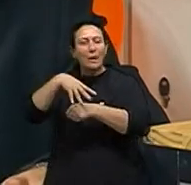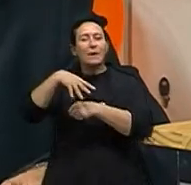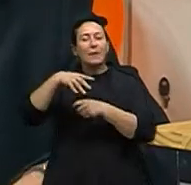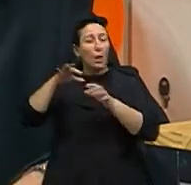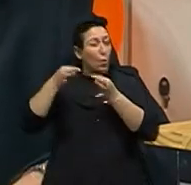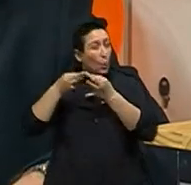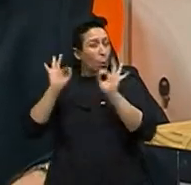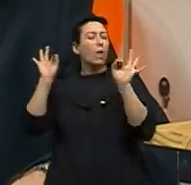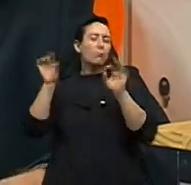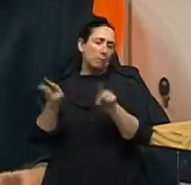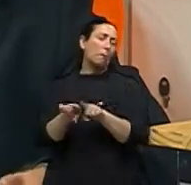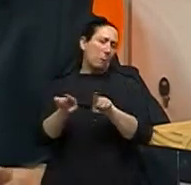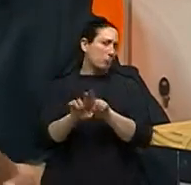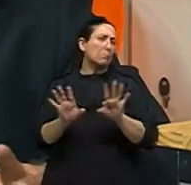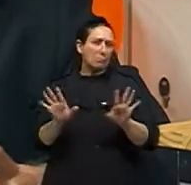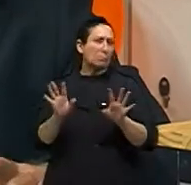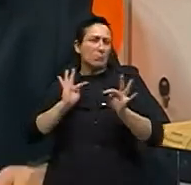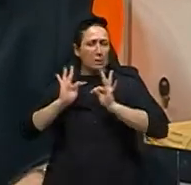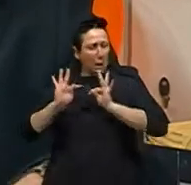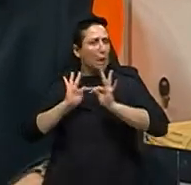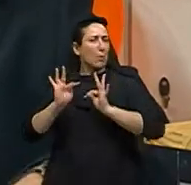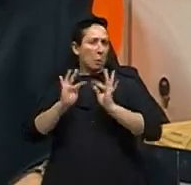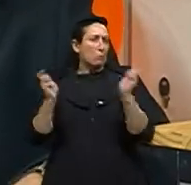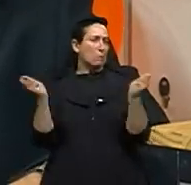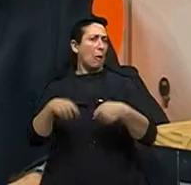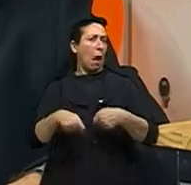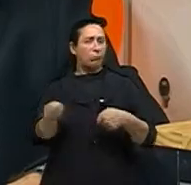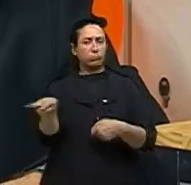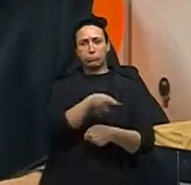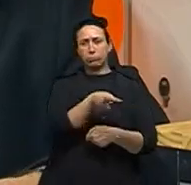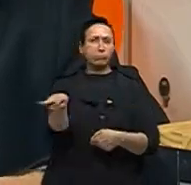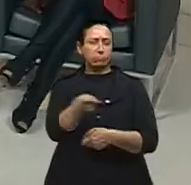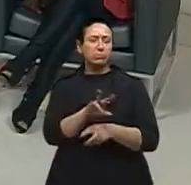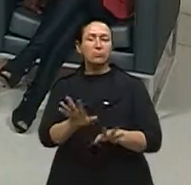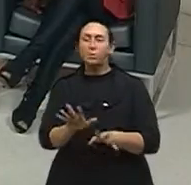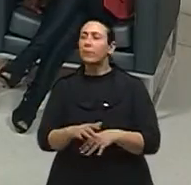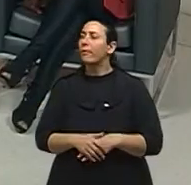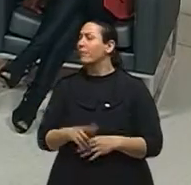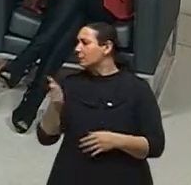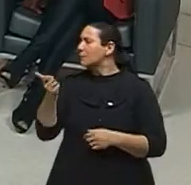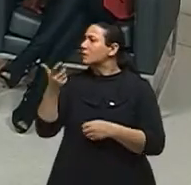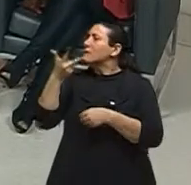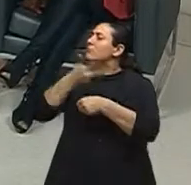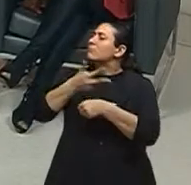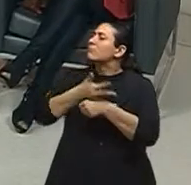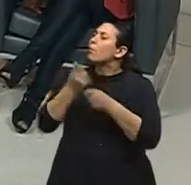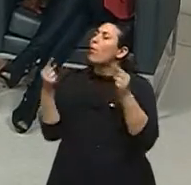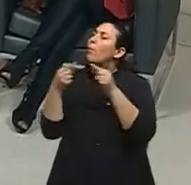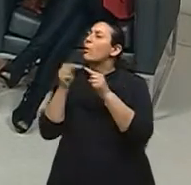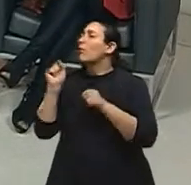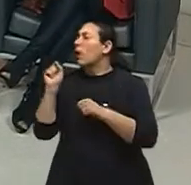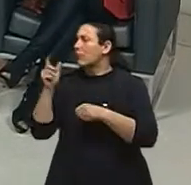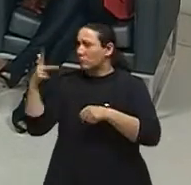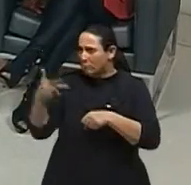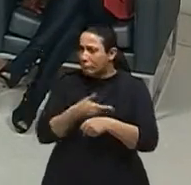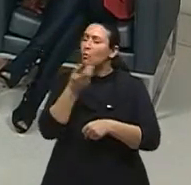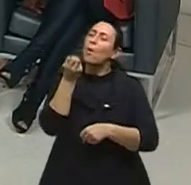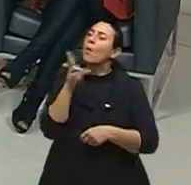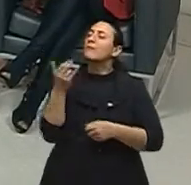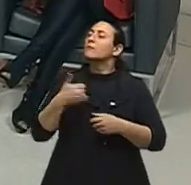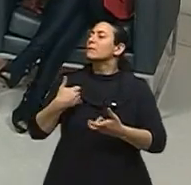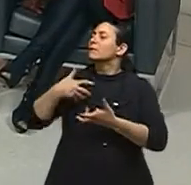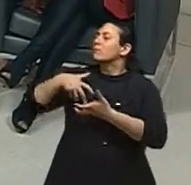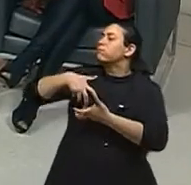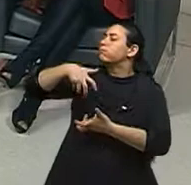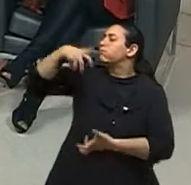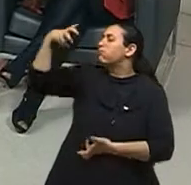de cura também é um tratamento que se pode fazer e pros mais idosos é a radioterapia porque como eu só sei de idosos mais avançados que fizeram